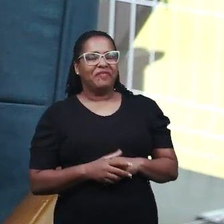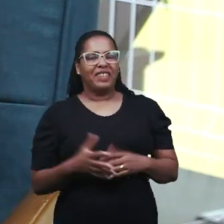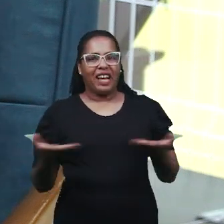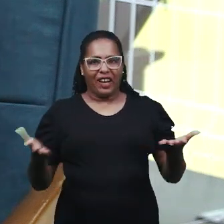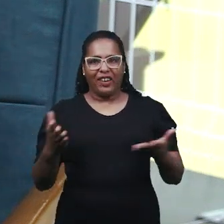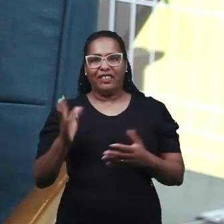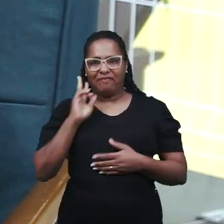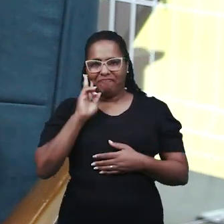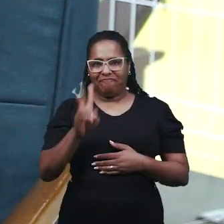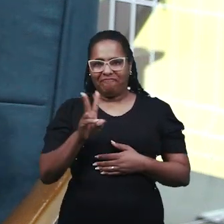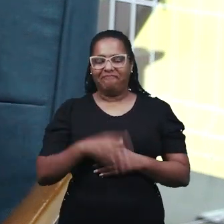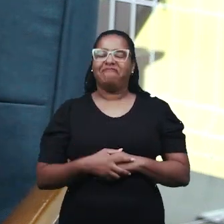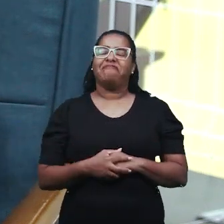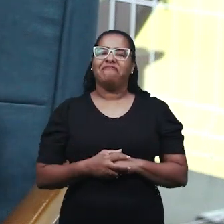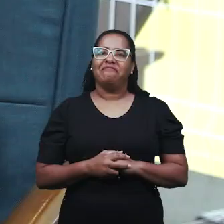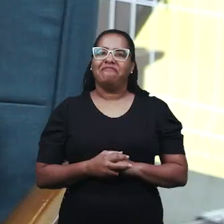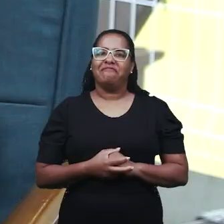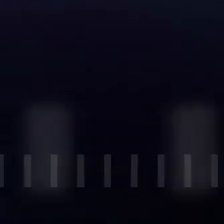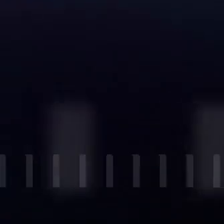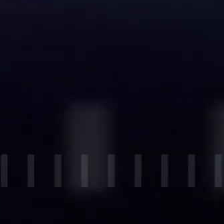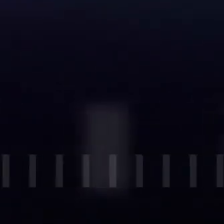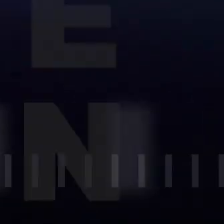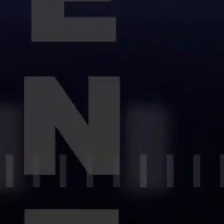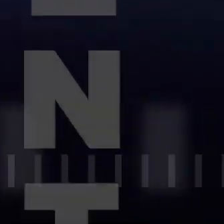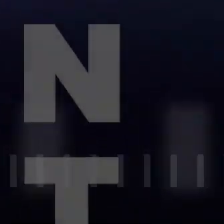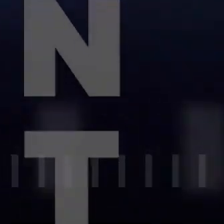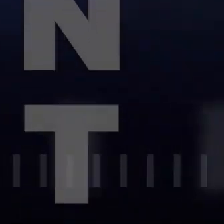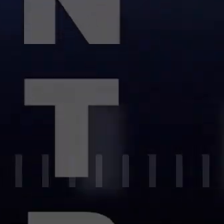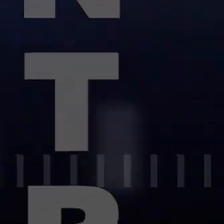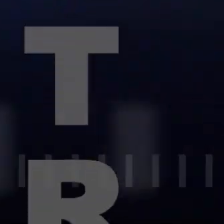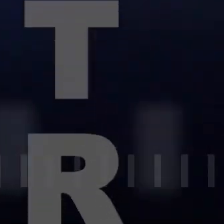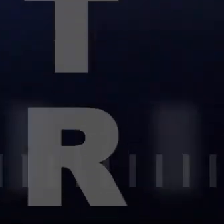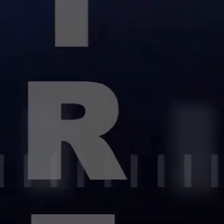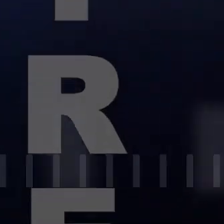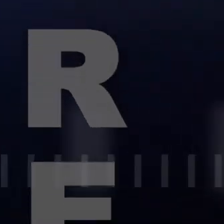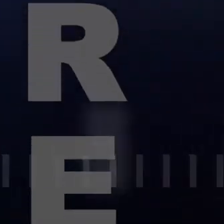desse assunto. Você vê agora no Manaim Entrevista.